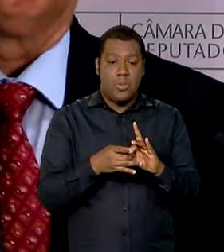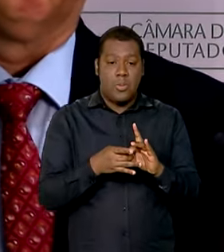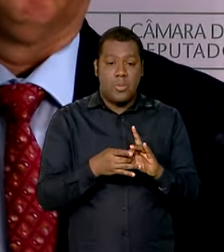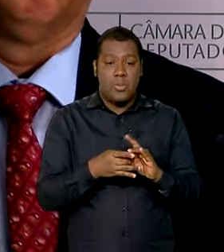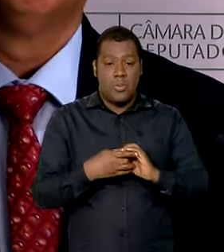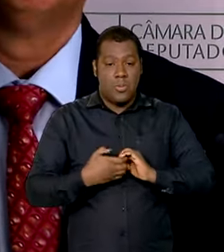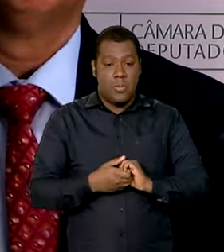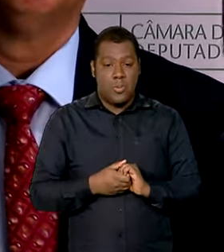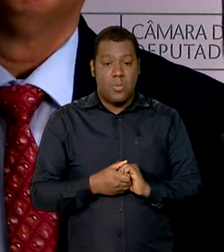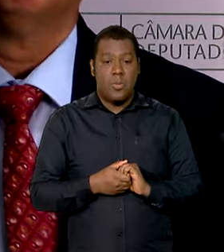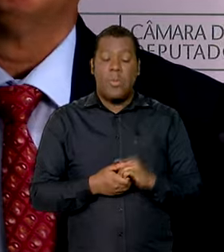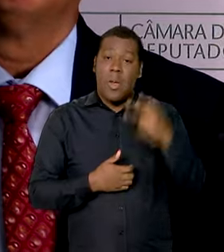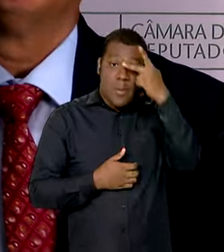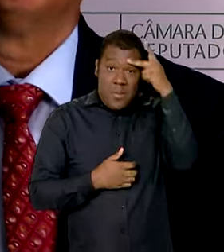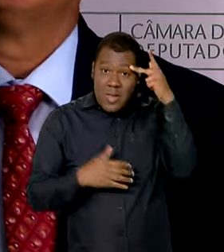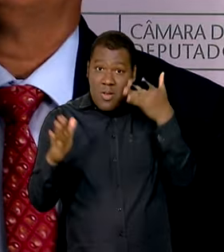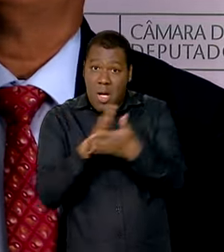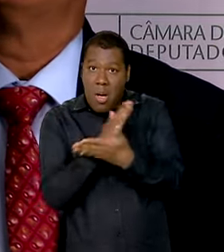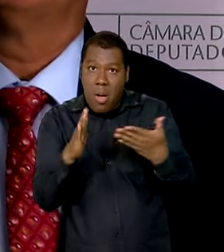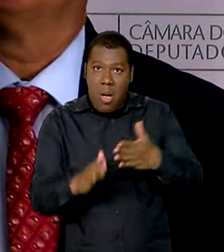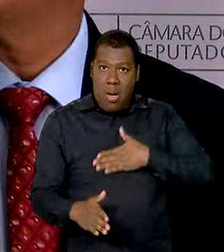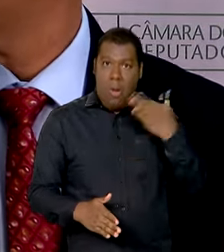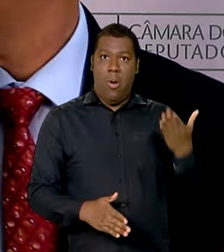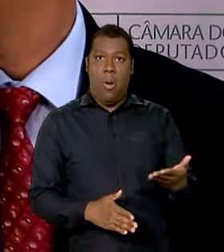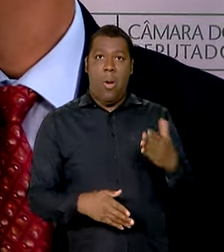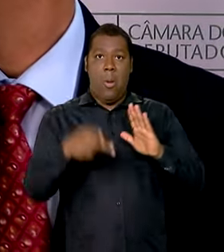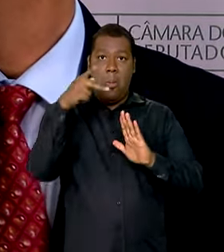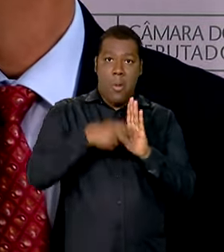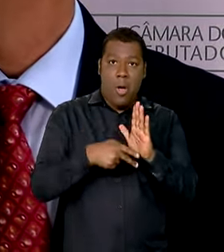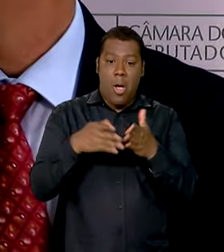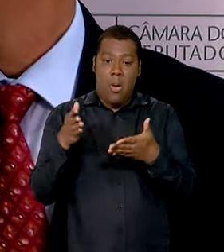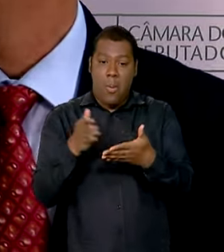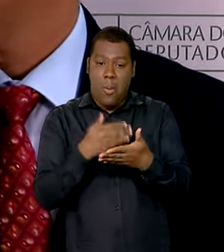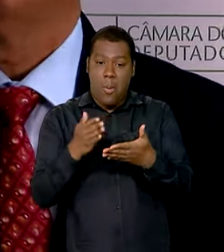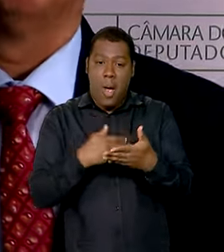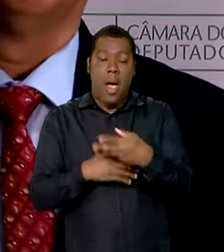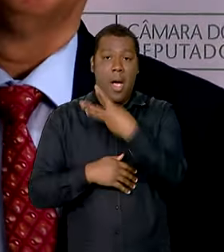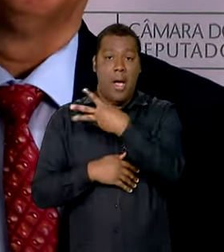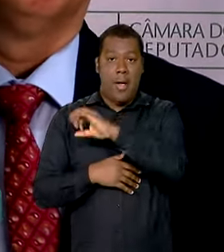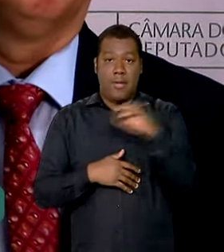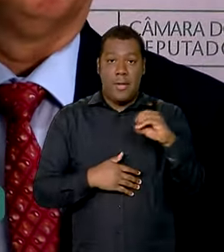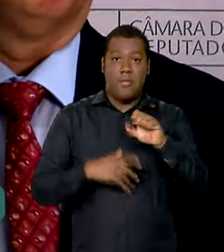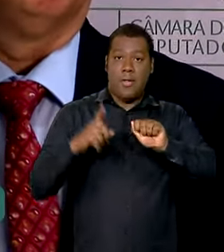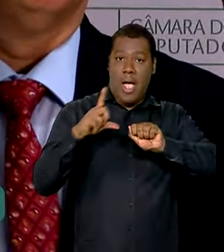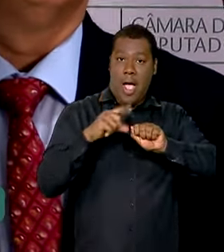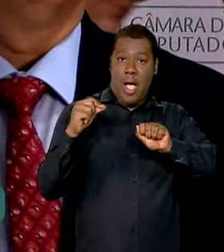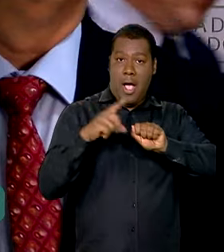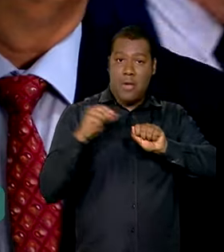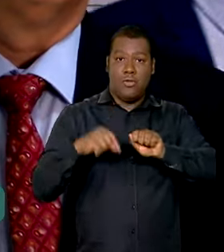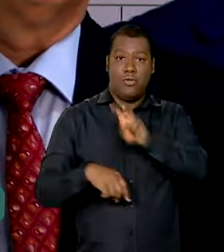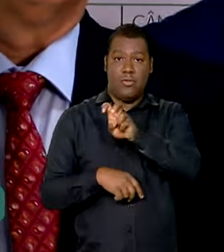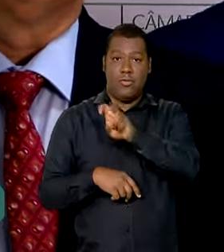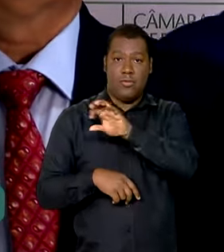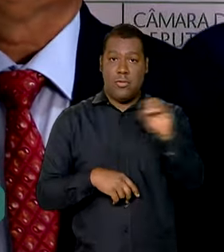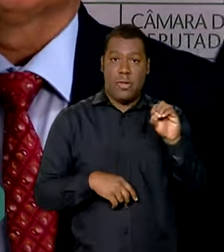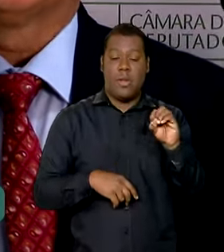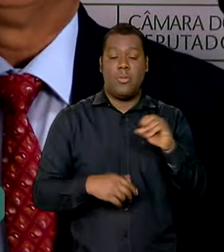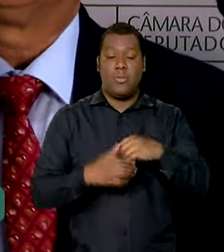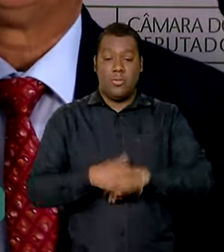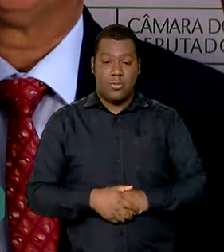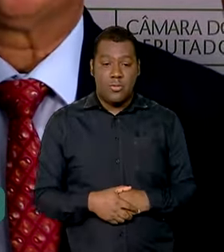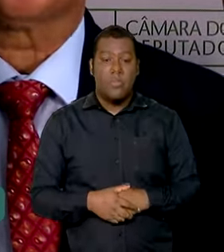As pessoas podem se assustar um pouco, são 300 páginas e 500 artigos, mas isso substitui